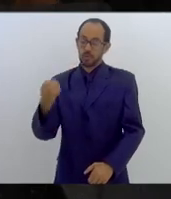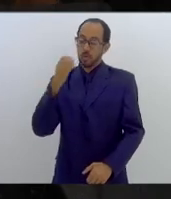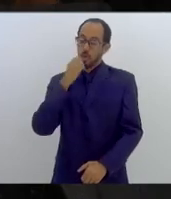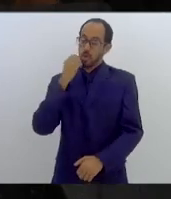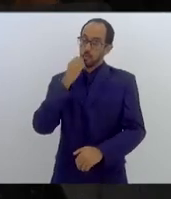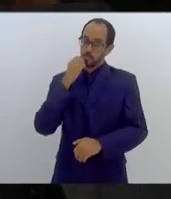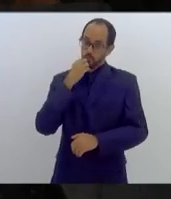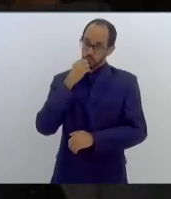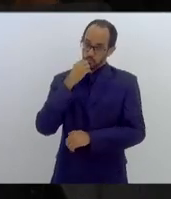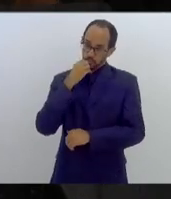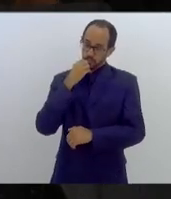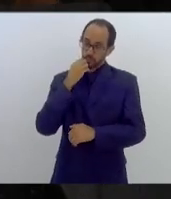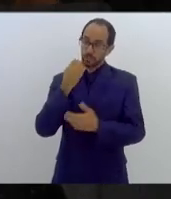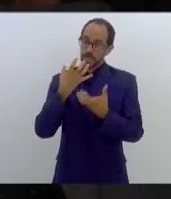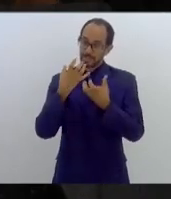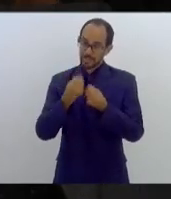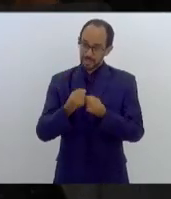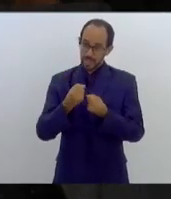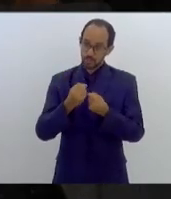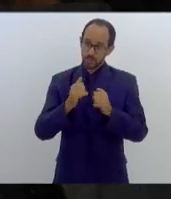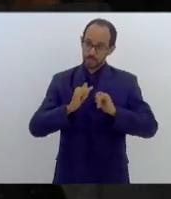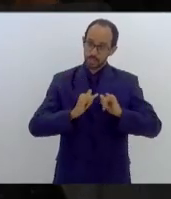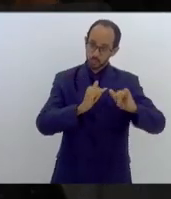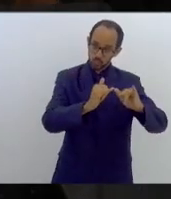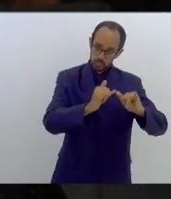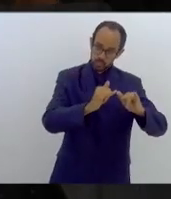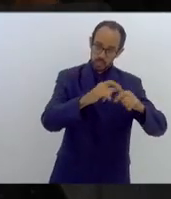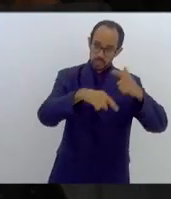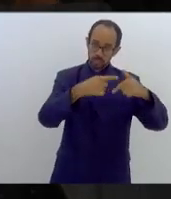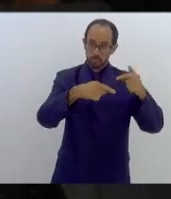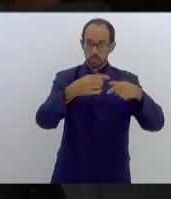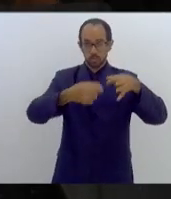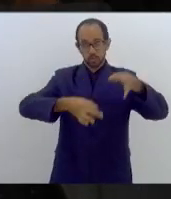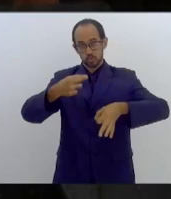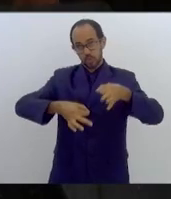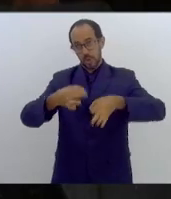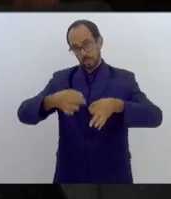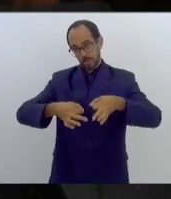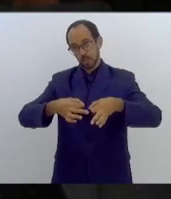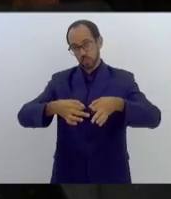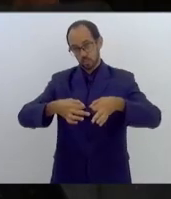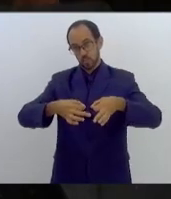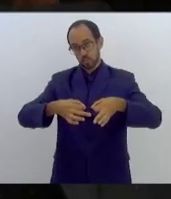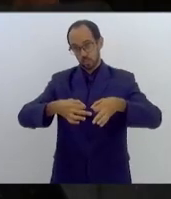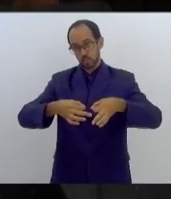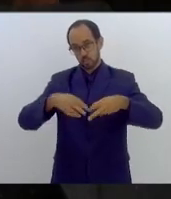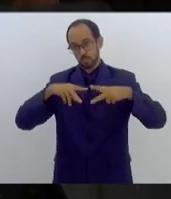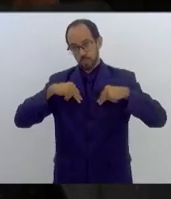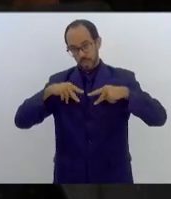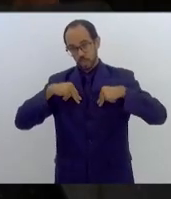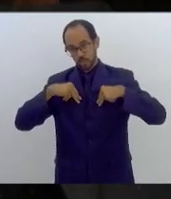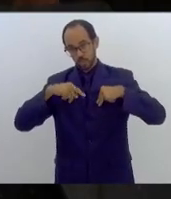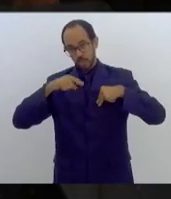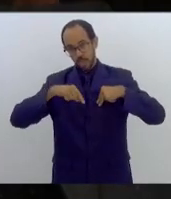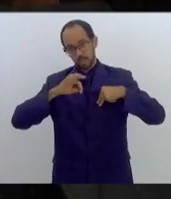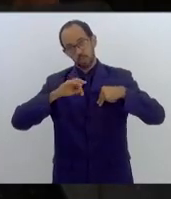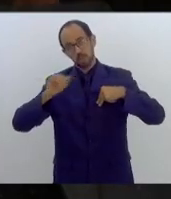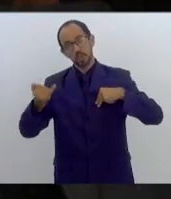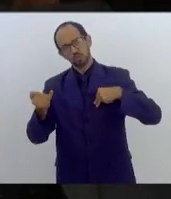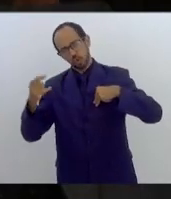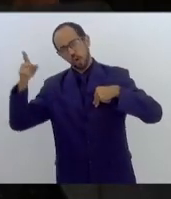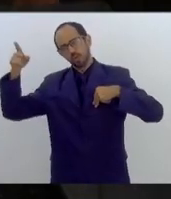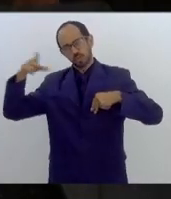quando aceitada a denúncia, passou para o julgamento do mérito, para a comissão especial, foi no âmbito do TJ, que tem